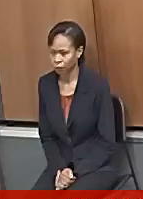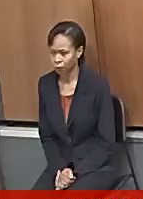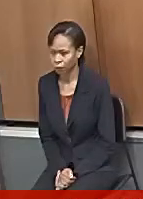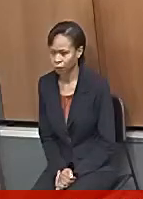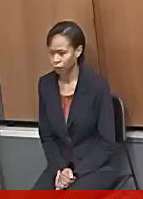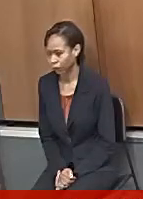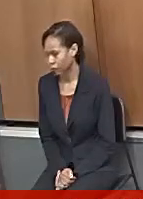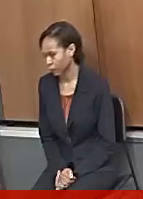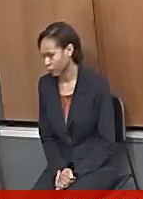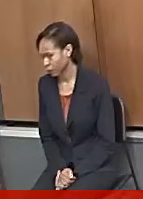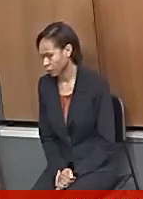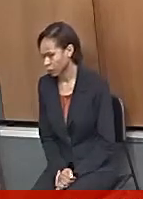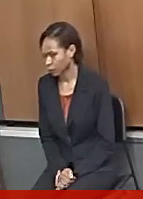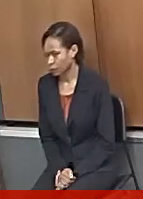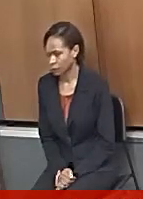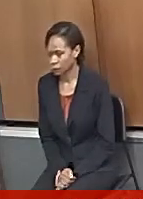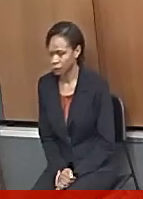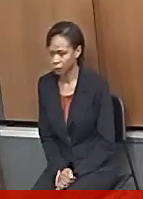parecer